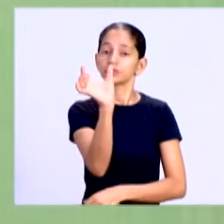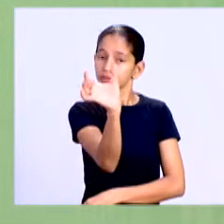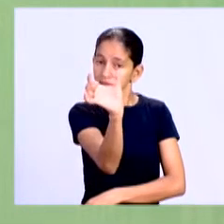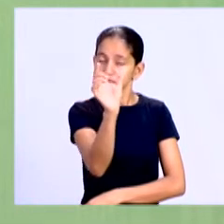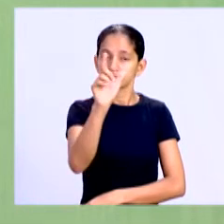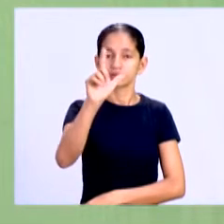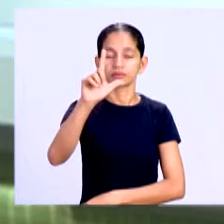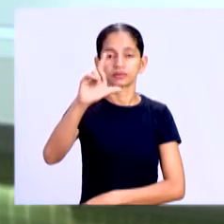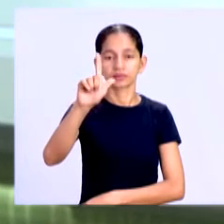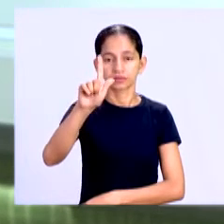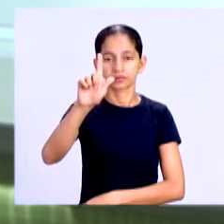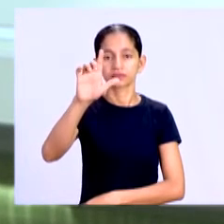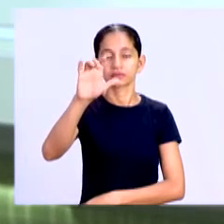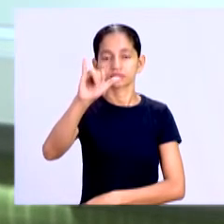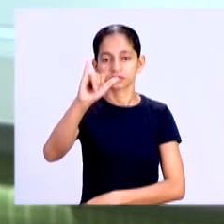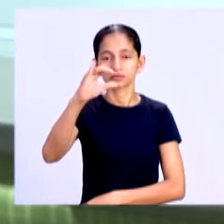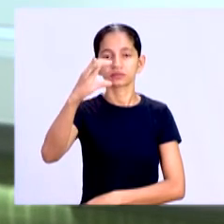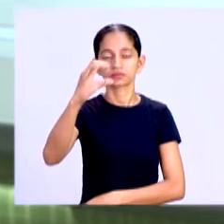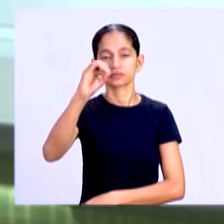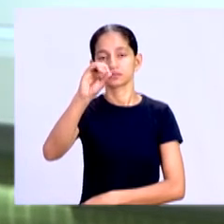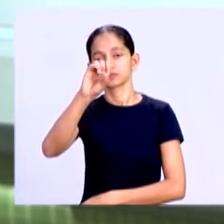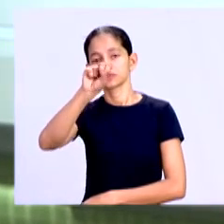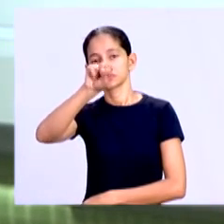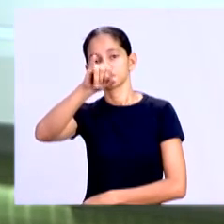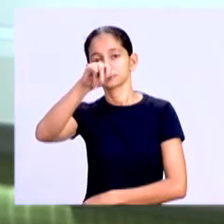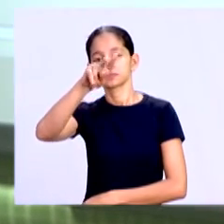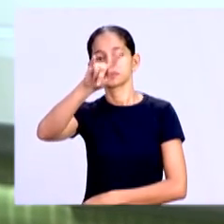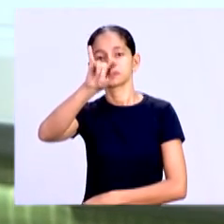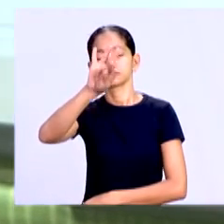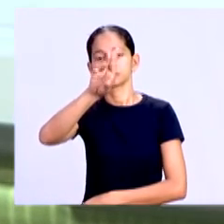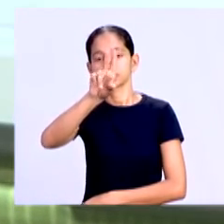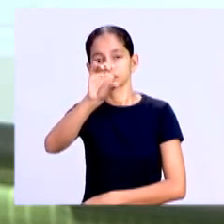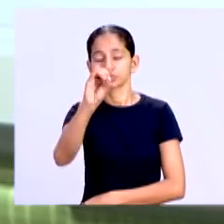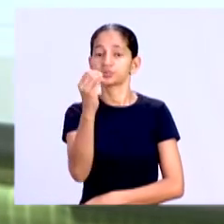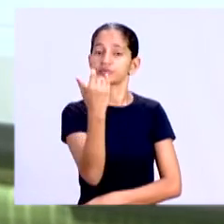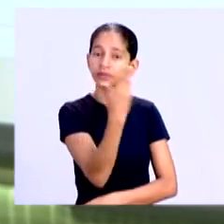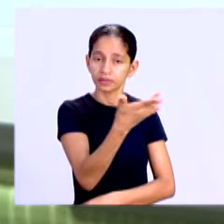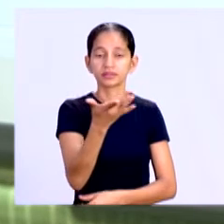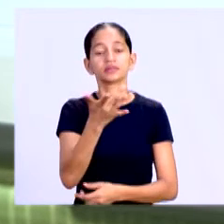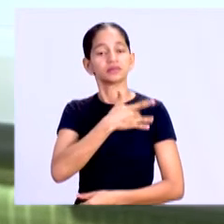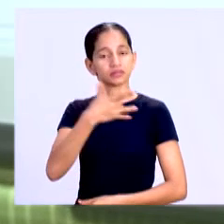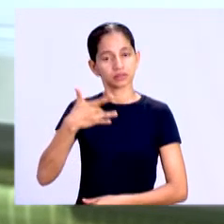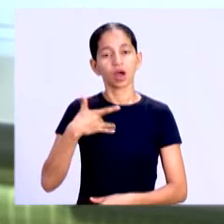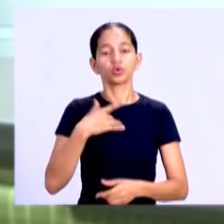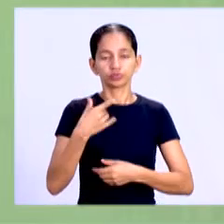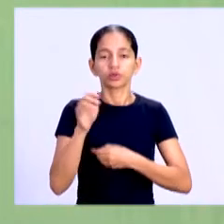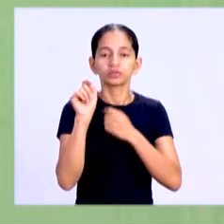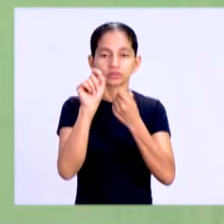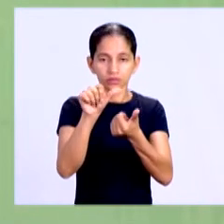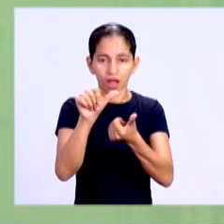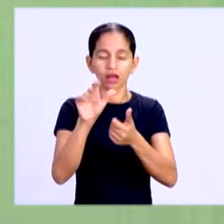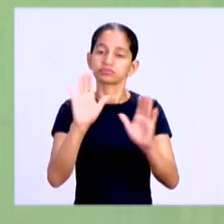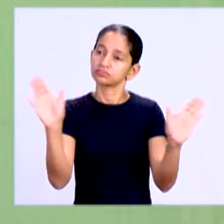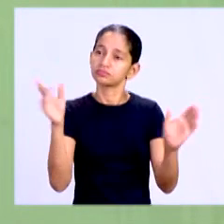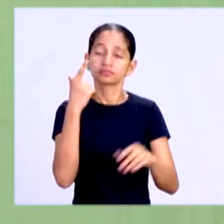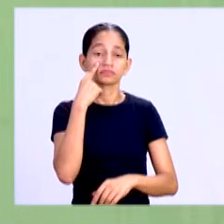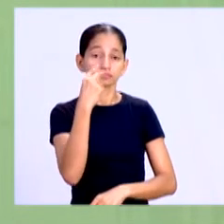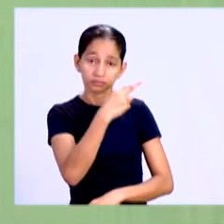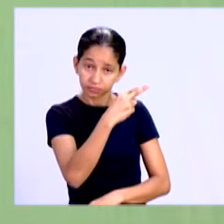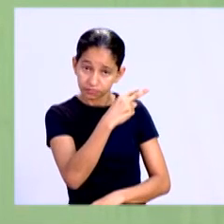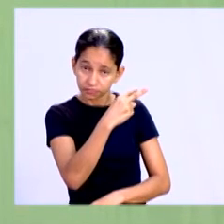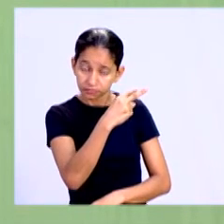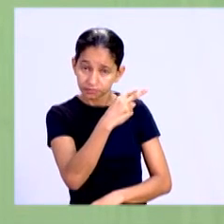é um aparelho que pode ser comprado ou disponibilizado pelo sistema de saúde. E aqui nós temos